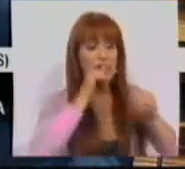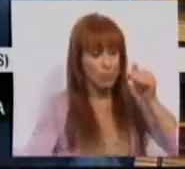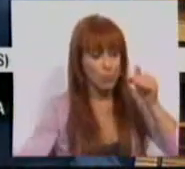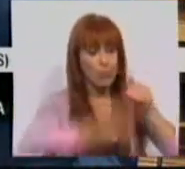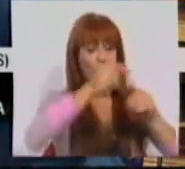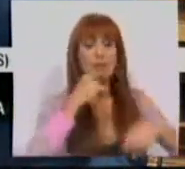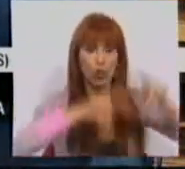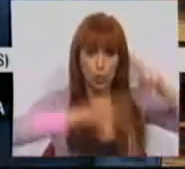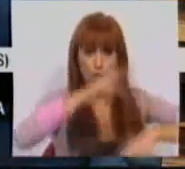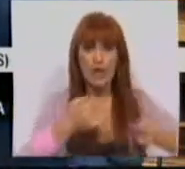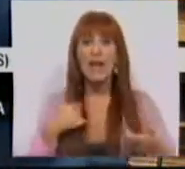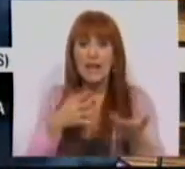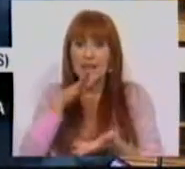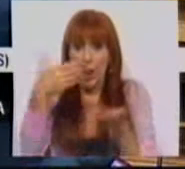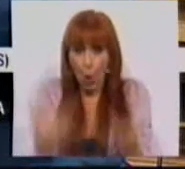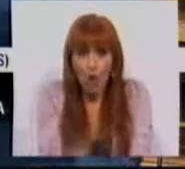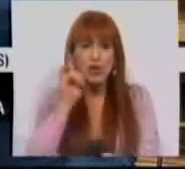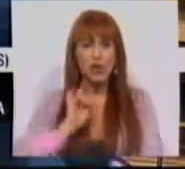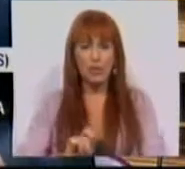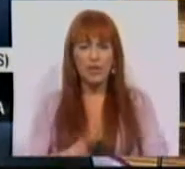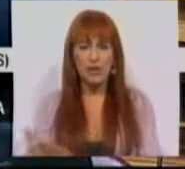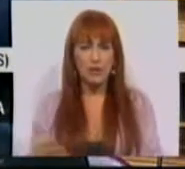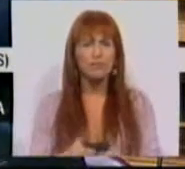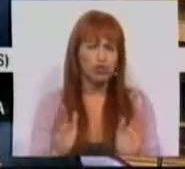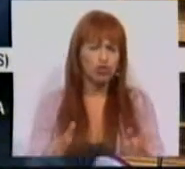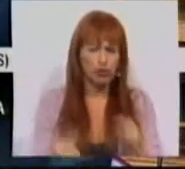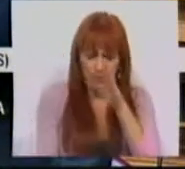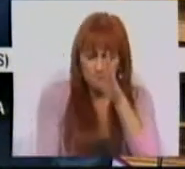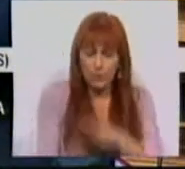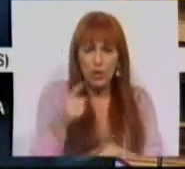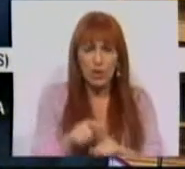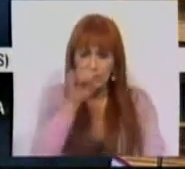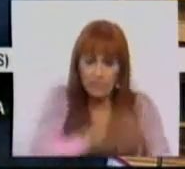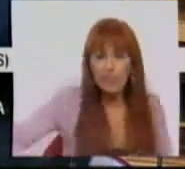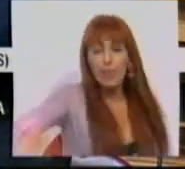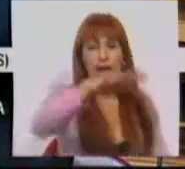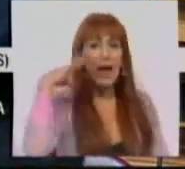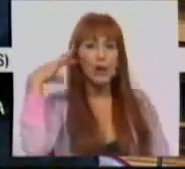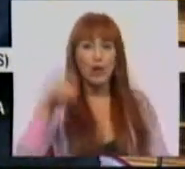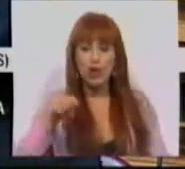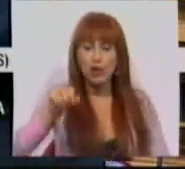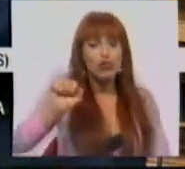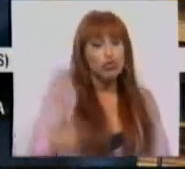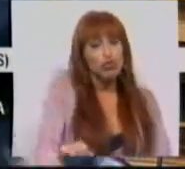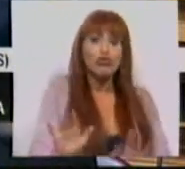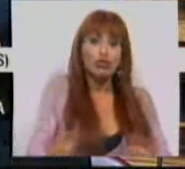barragem. E dizer que hoje, Senhora Presidente, já está criado o Parque Natural Regional,